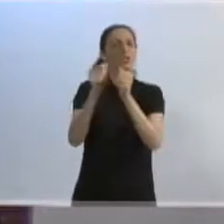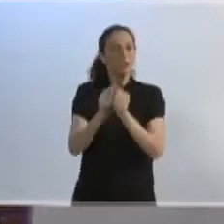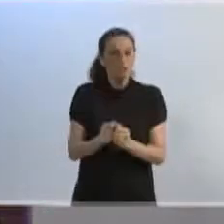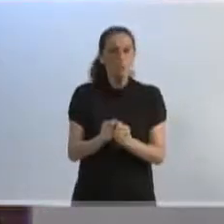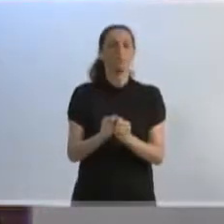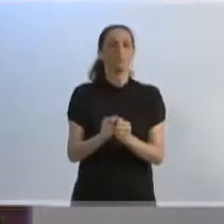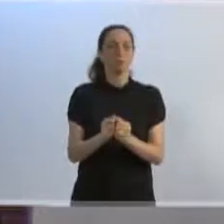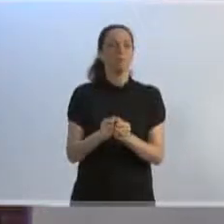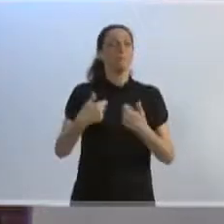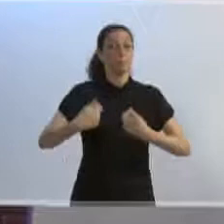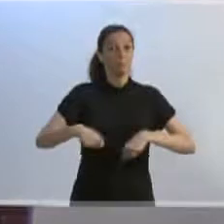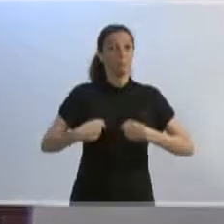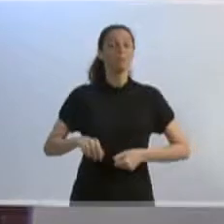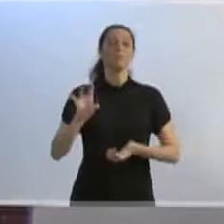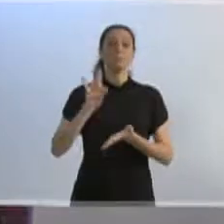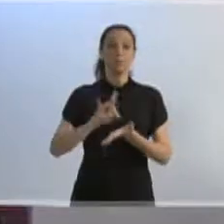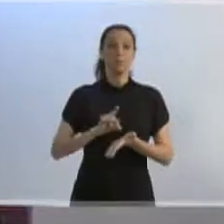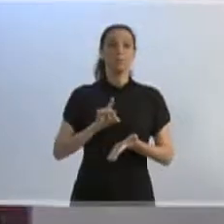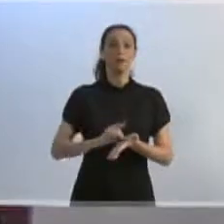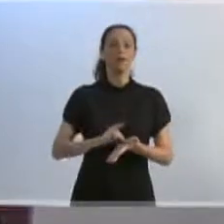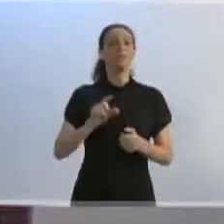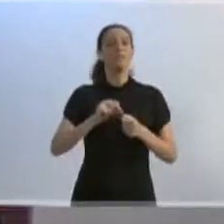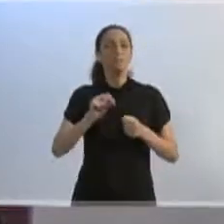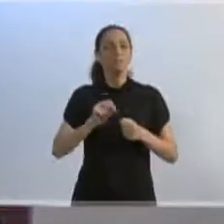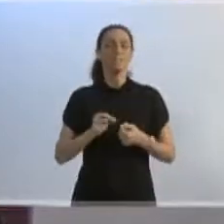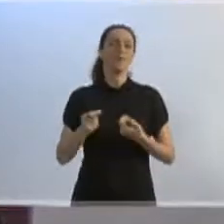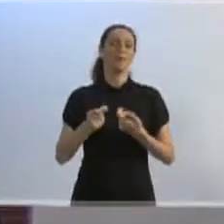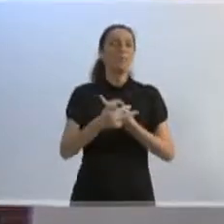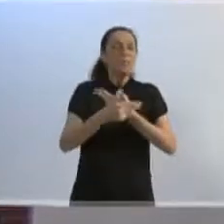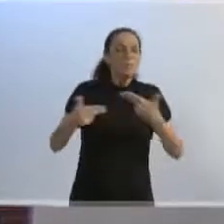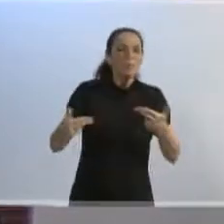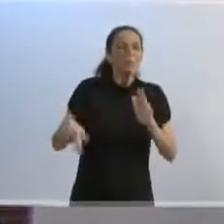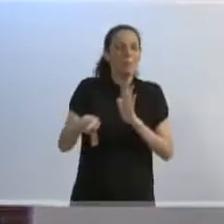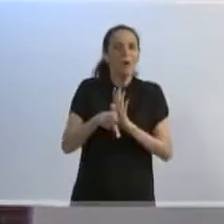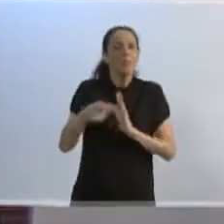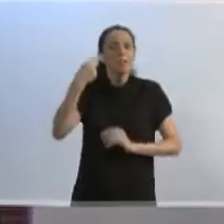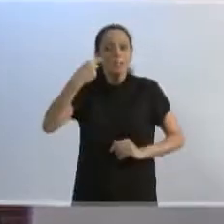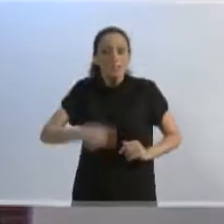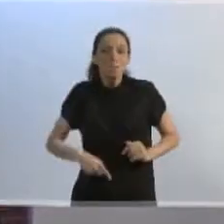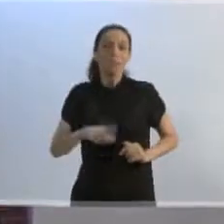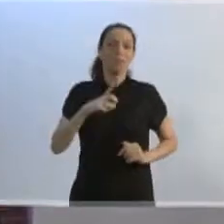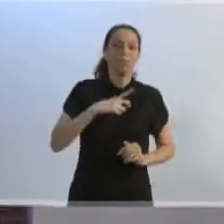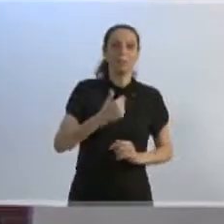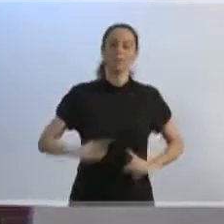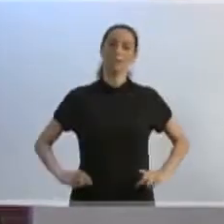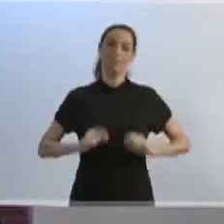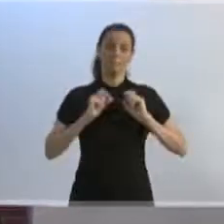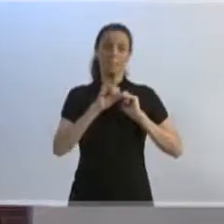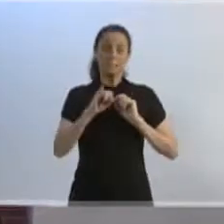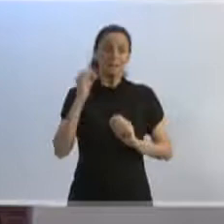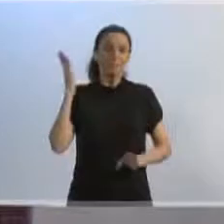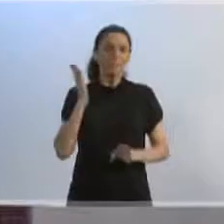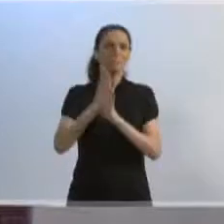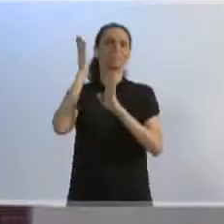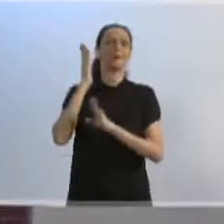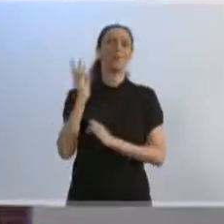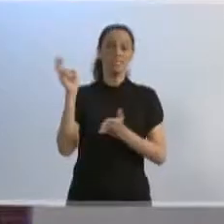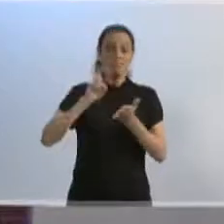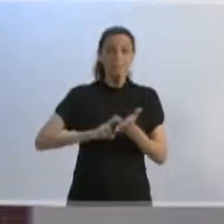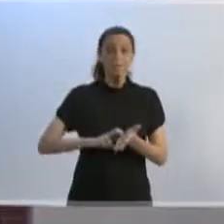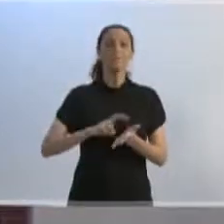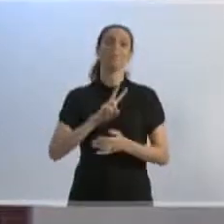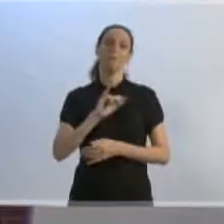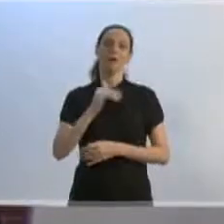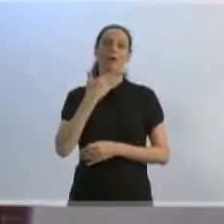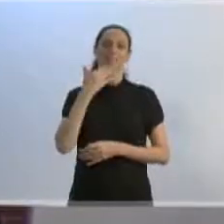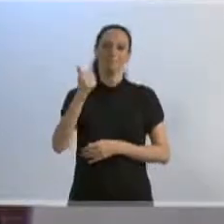seja feito realmente os exames, enfim. A gente sabe que o exame, quanto mais cedo diagnosticado o câncer, mais fácil a cura. Então,